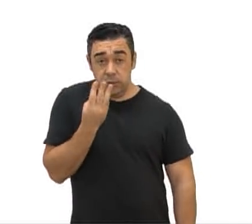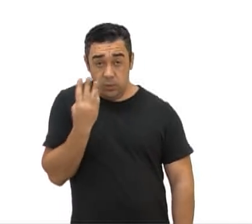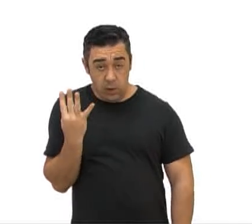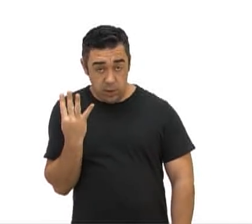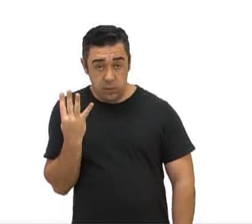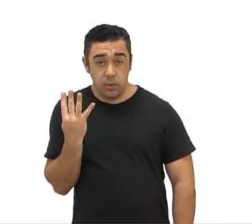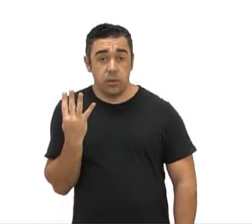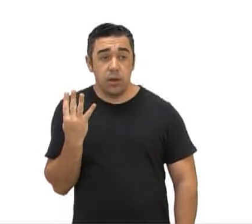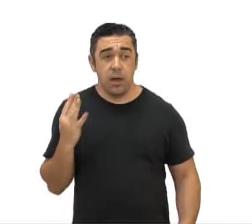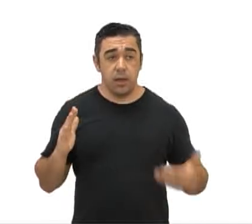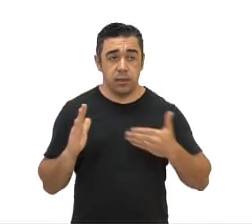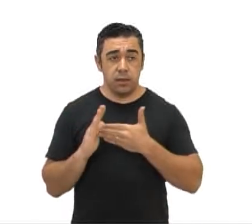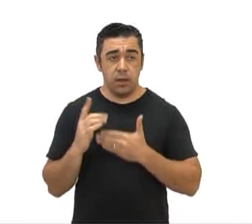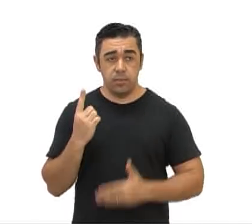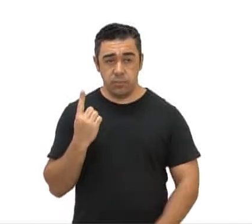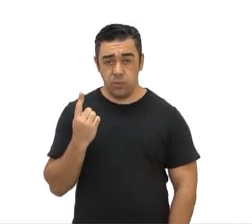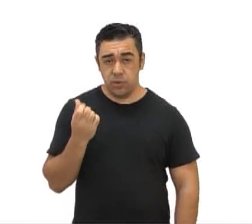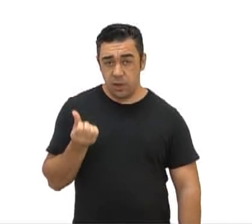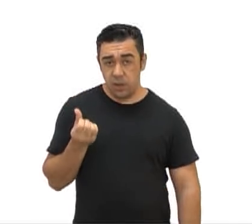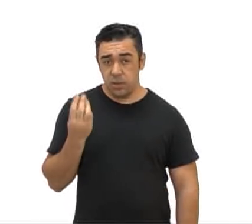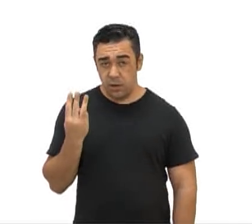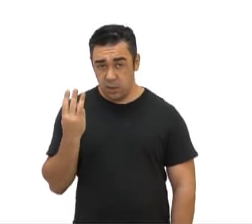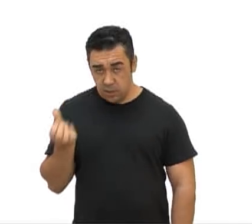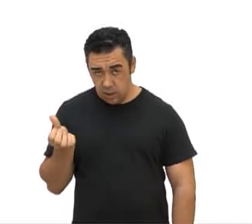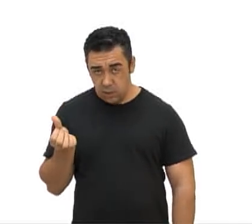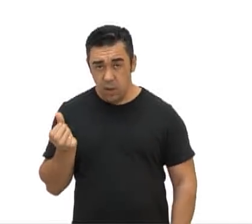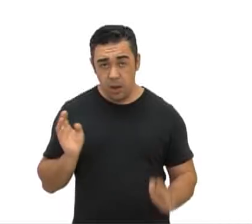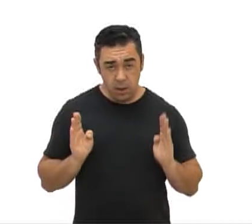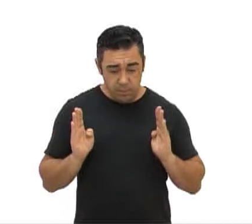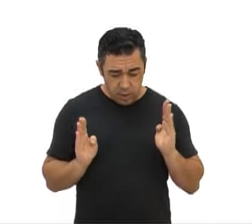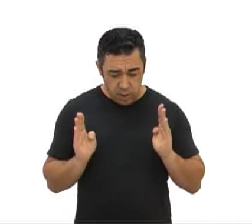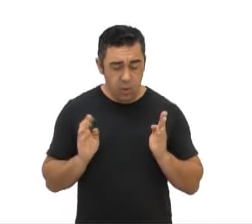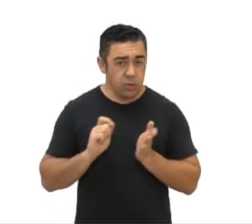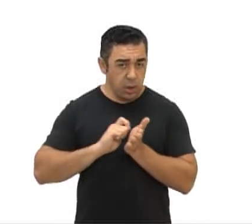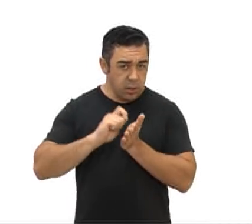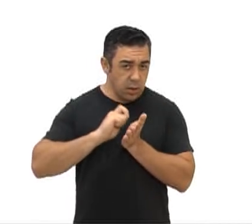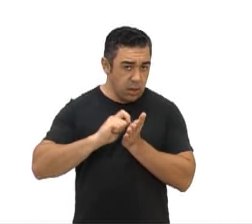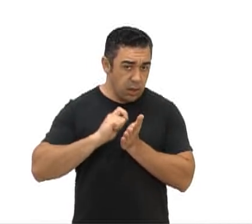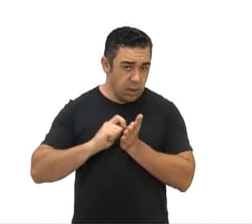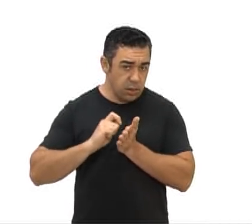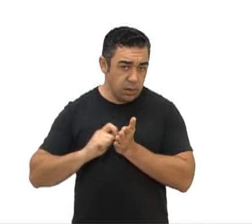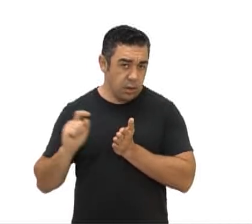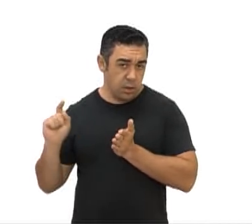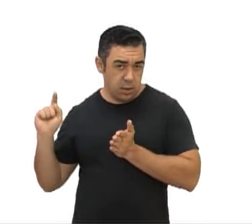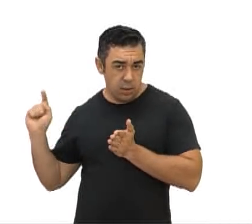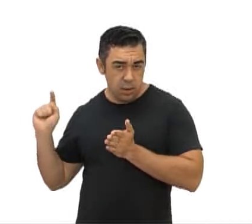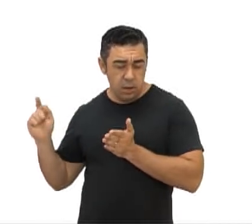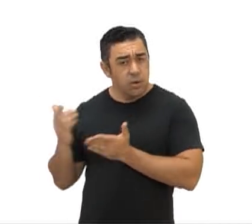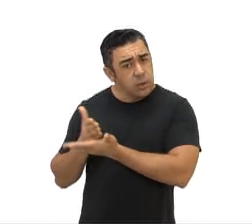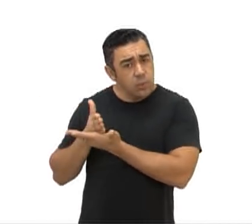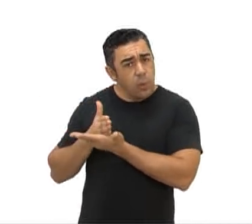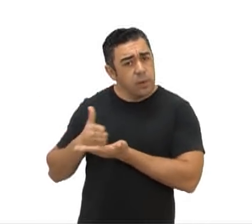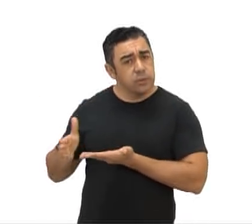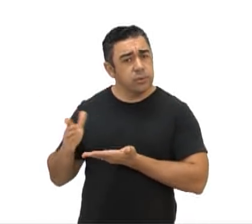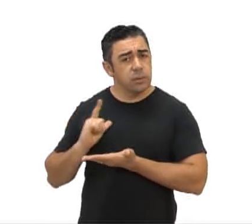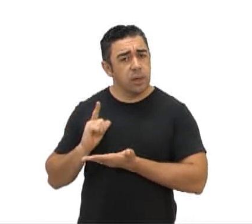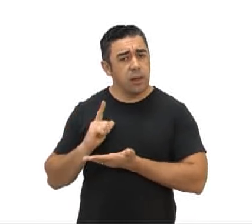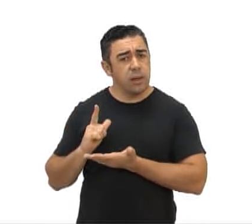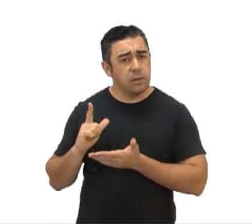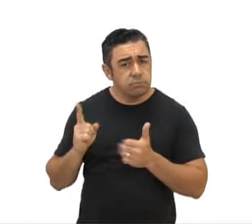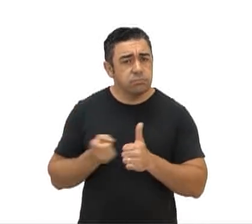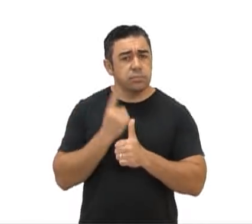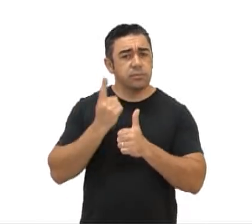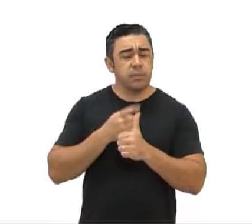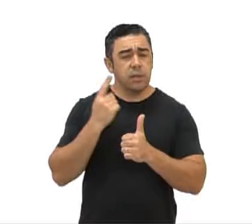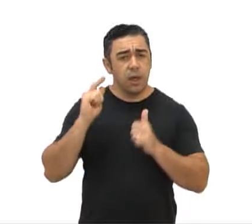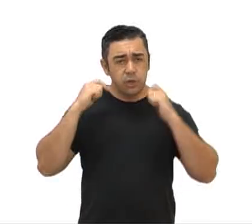1634 a 1636, né, o período em que começou os primeiros exemplares